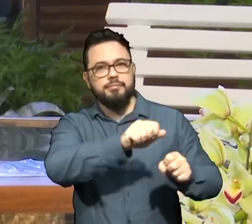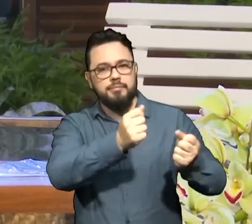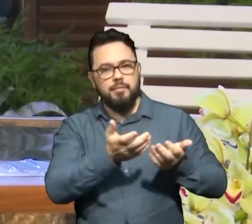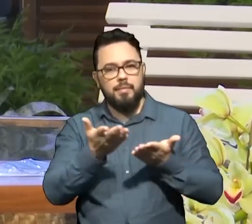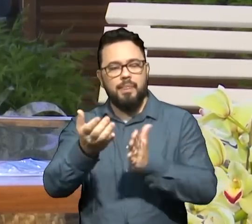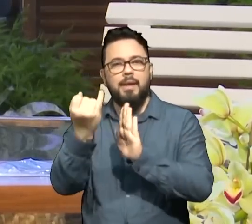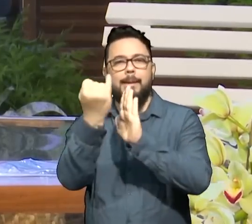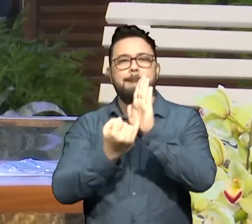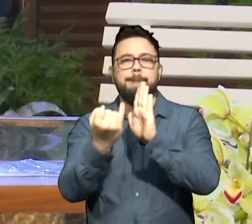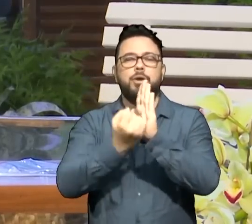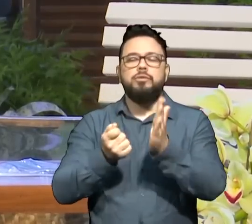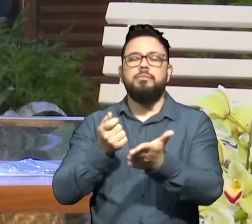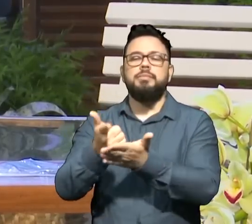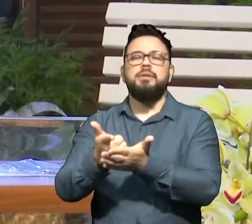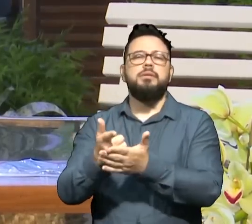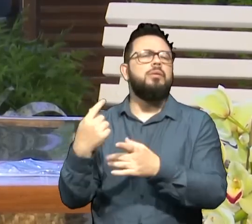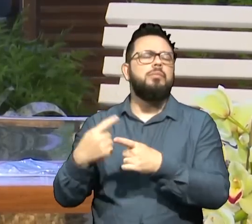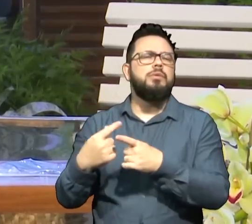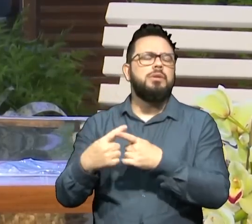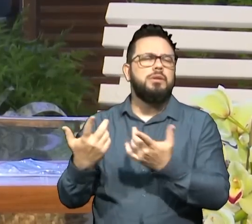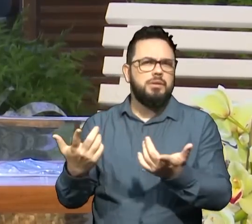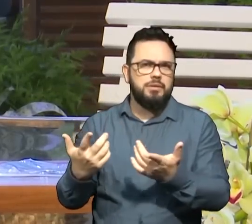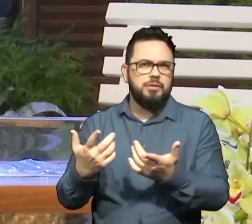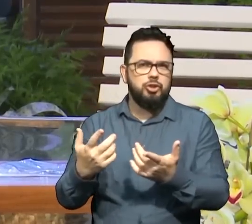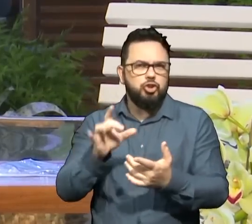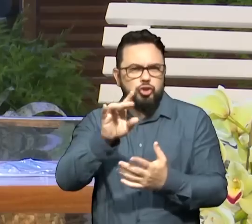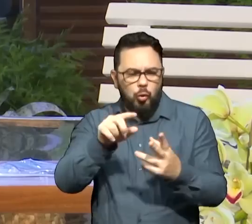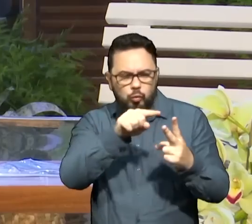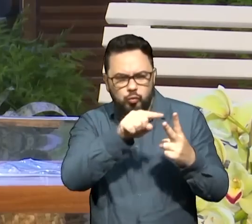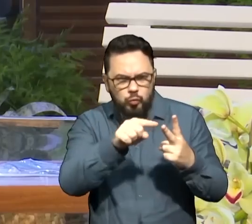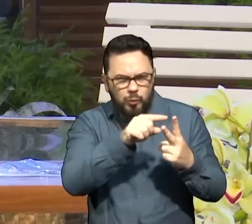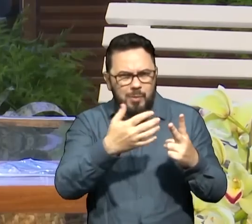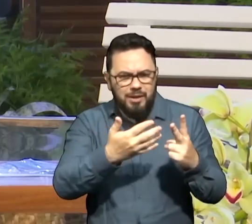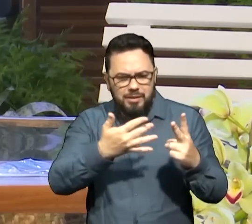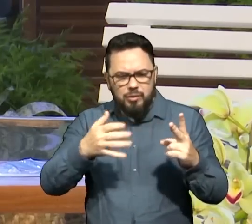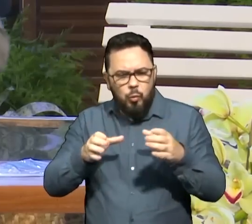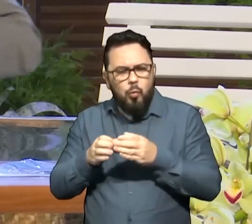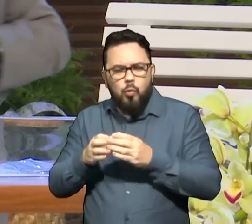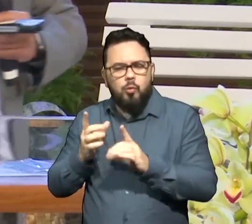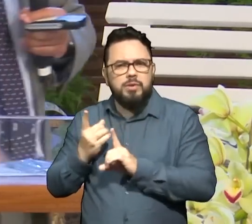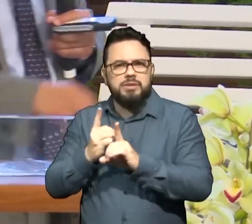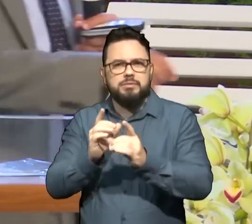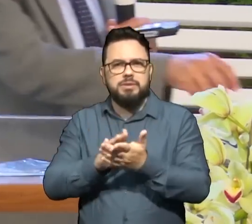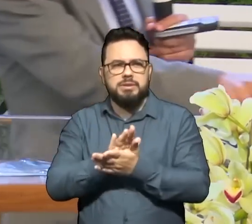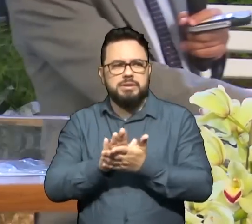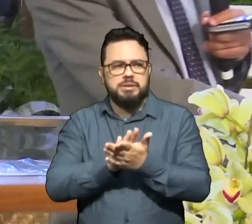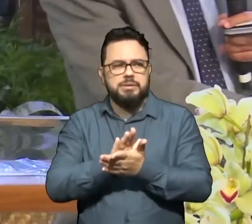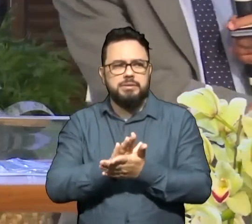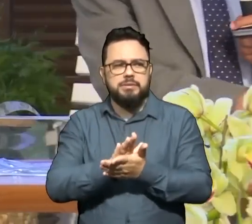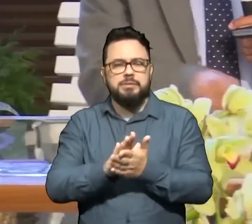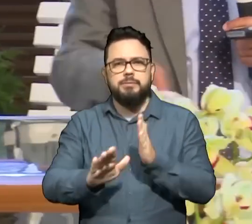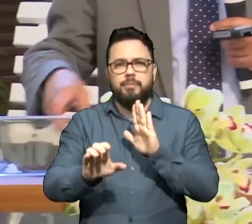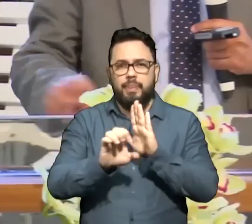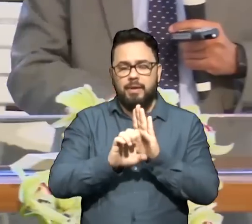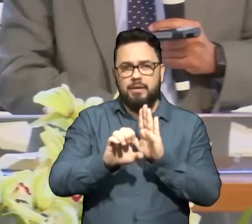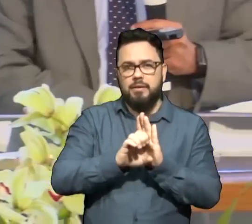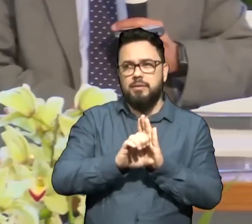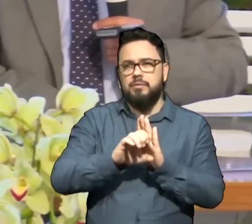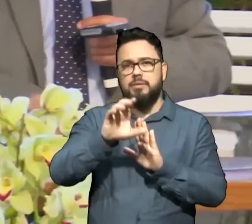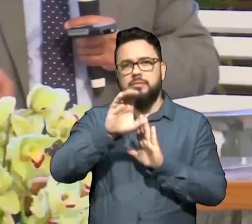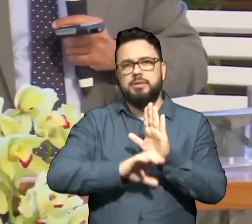Jesus não mandou pagar por todos os discípulos vamos abrir a Bíblia em êxodo Capítulo 30 versos 11 a